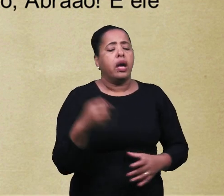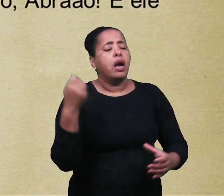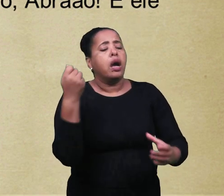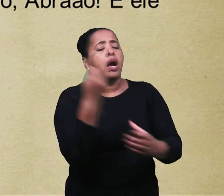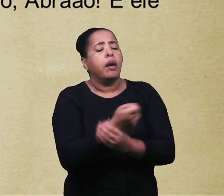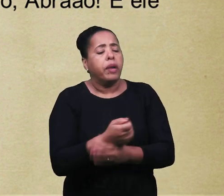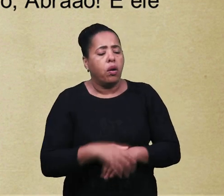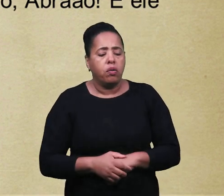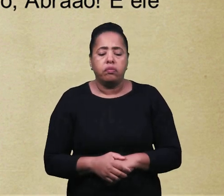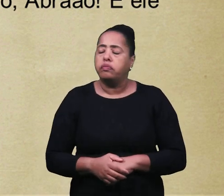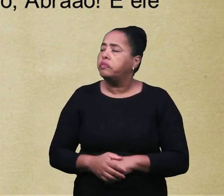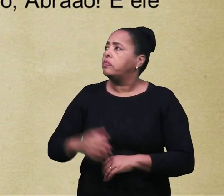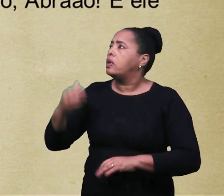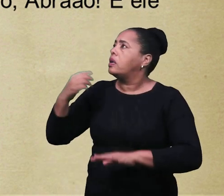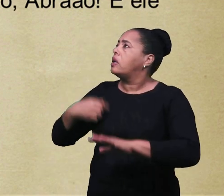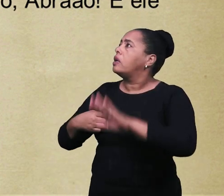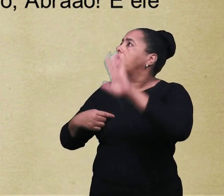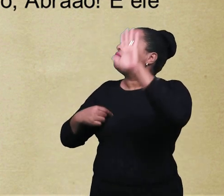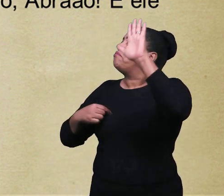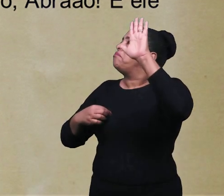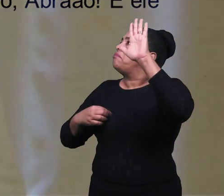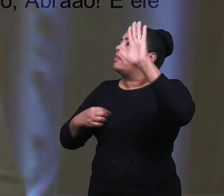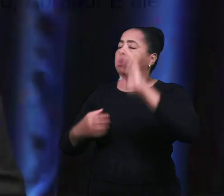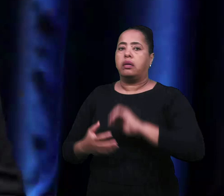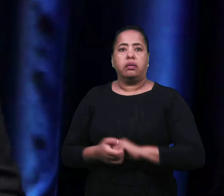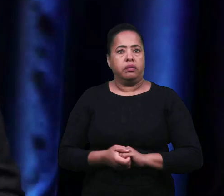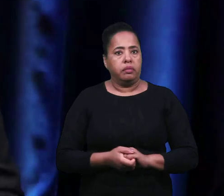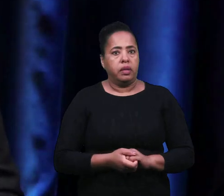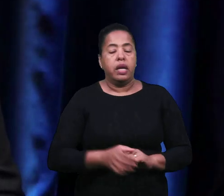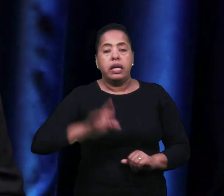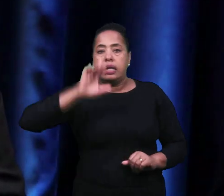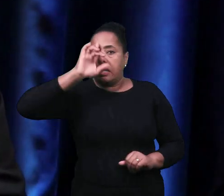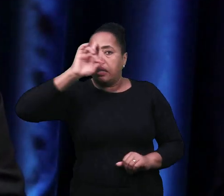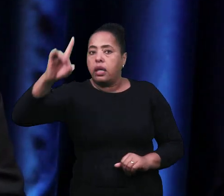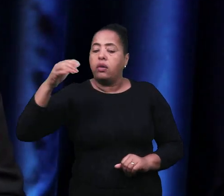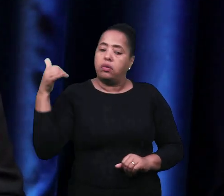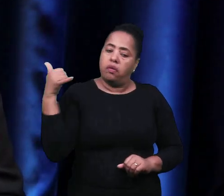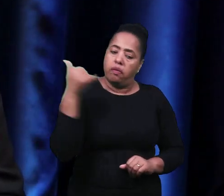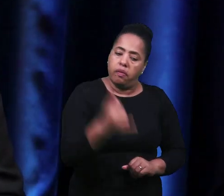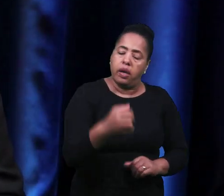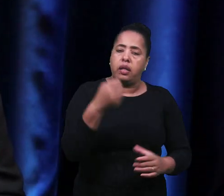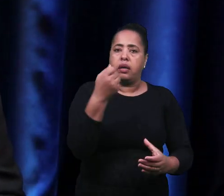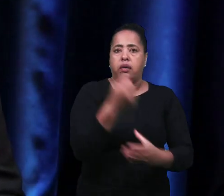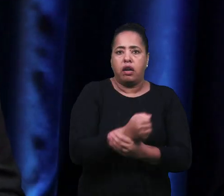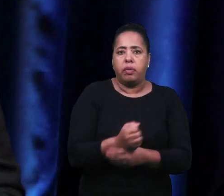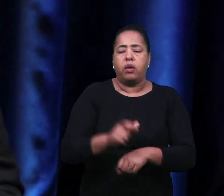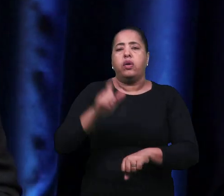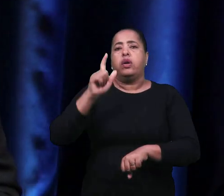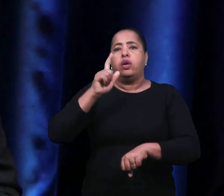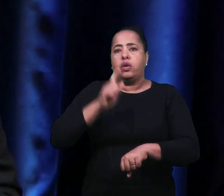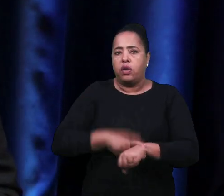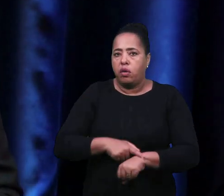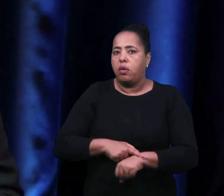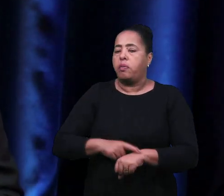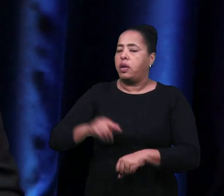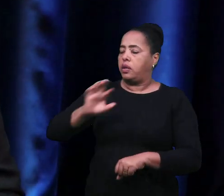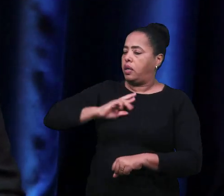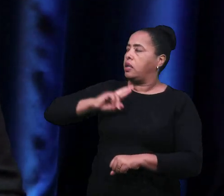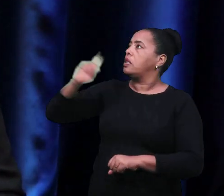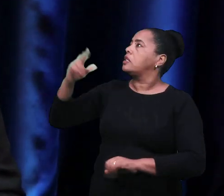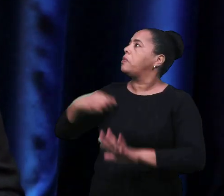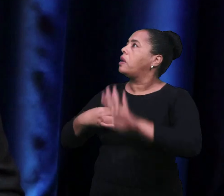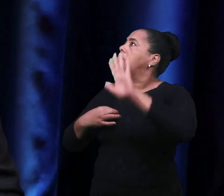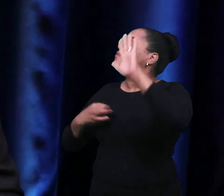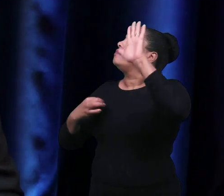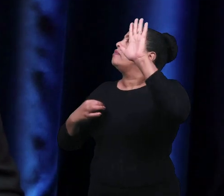e ele disse, eis-me aqui. Então aqui, quer dizer, Deus fala com Abraão, e nesse momento a resposta de Abraão foi,